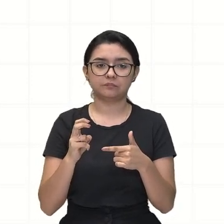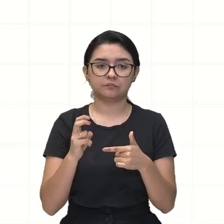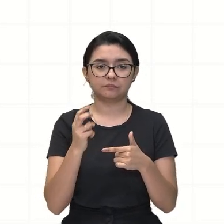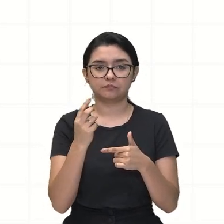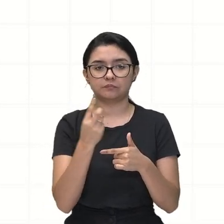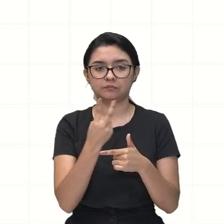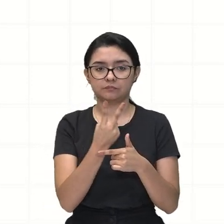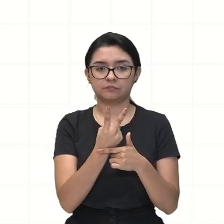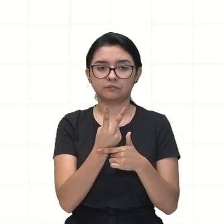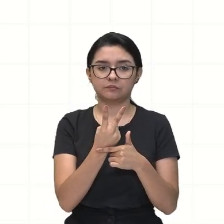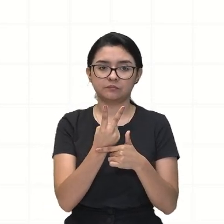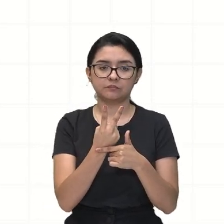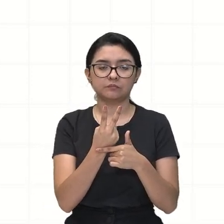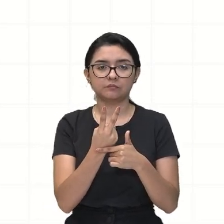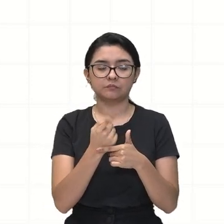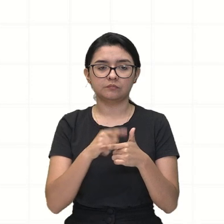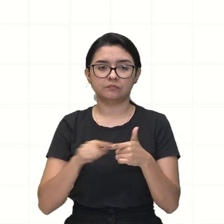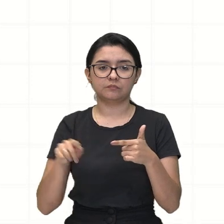2 dividido por 4,